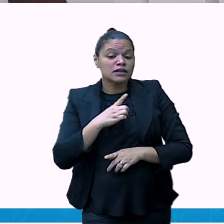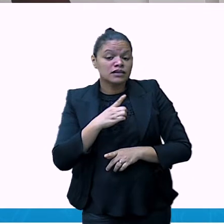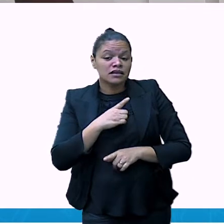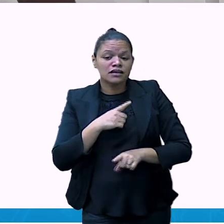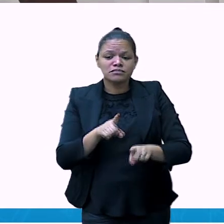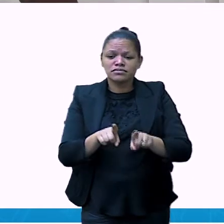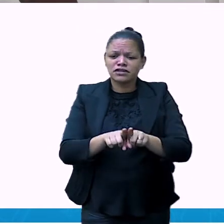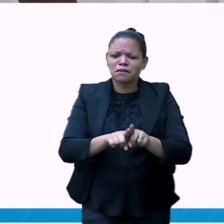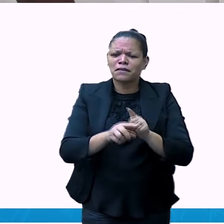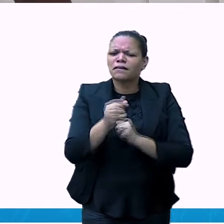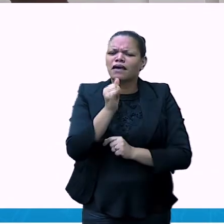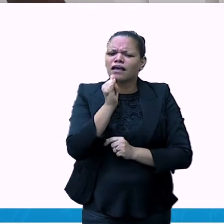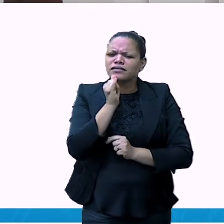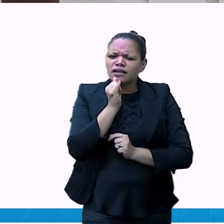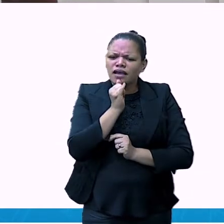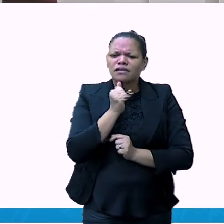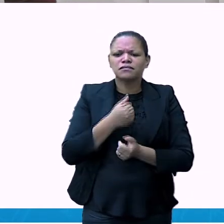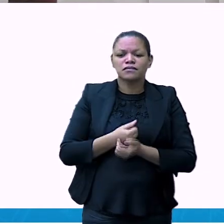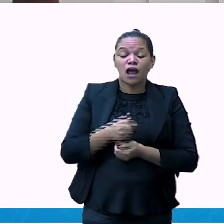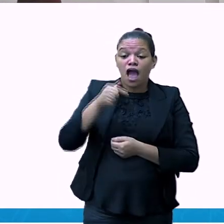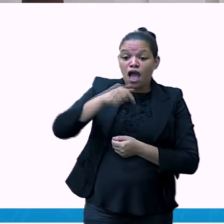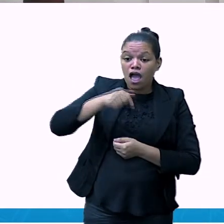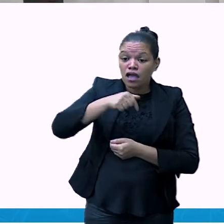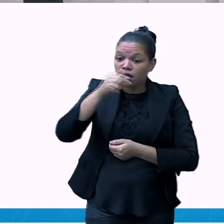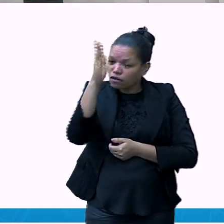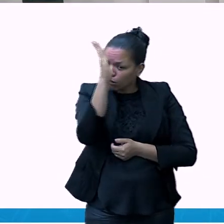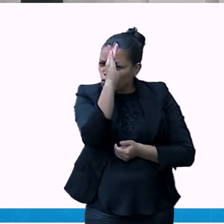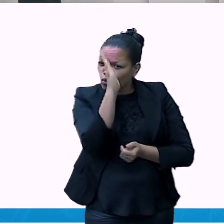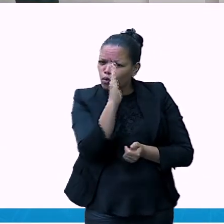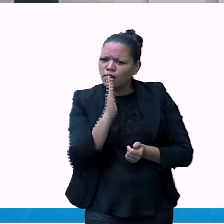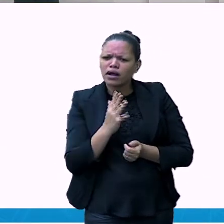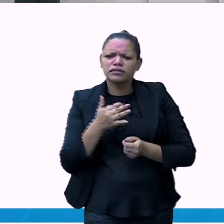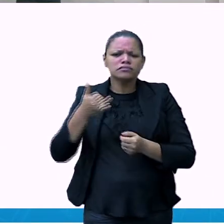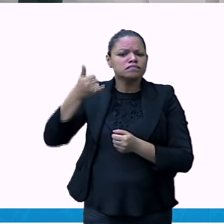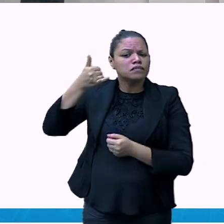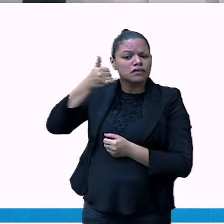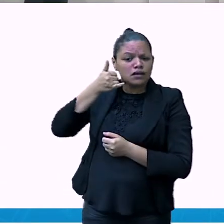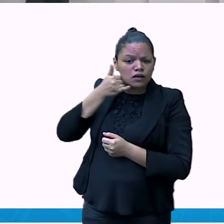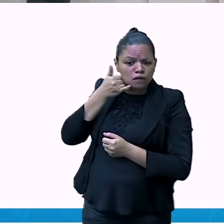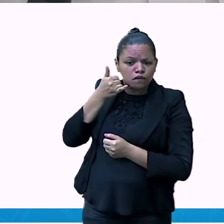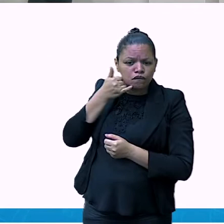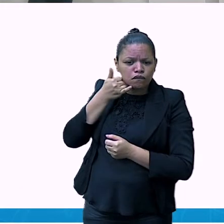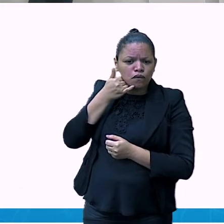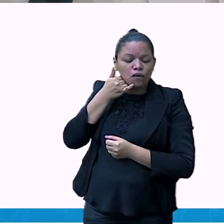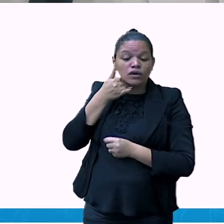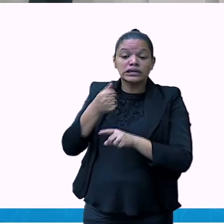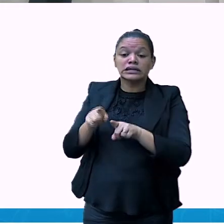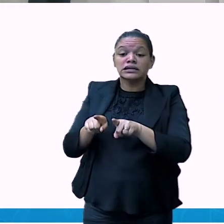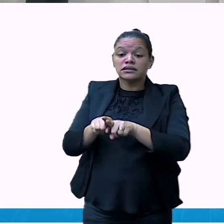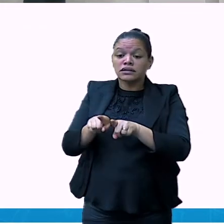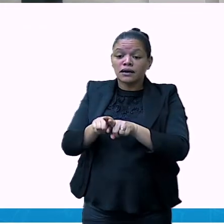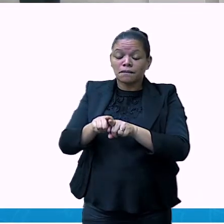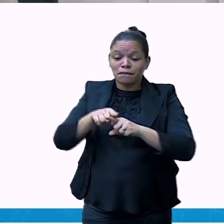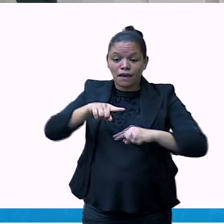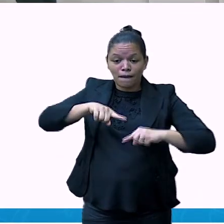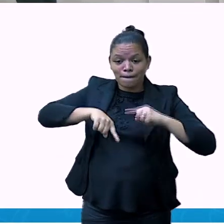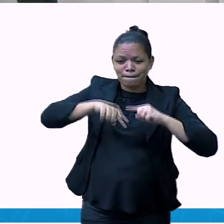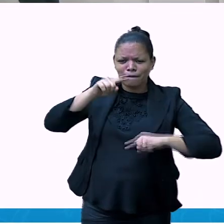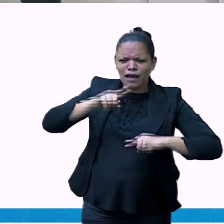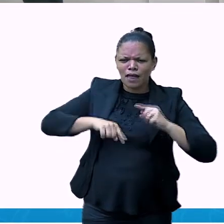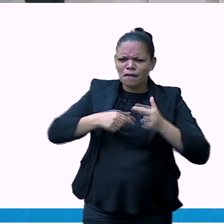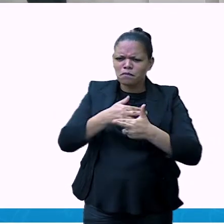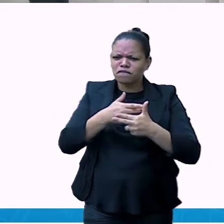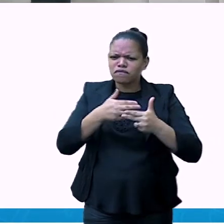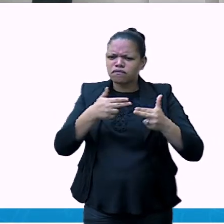Brasil algumas escalas, mas nós temos vários outros lugares e que nós importamos até peças de celular, né? Nós importamos